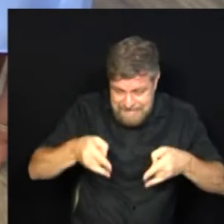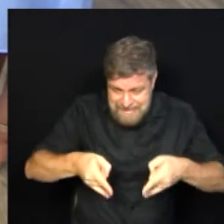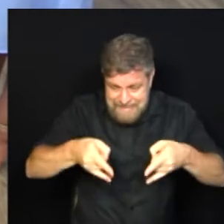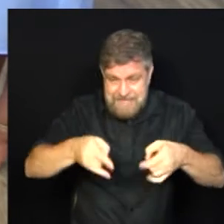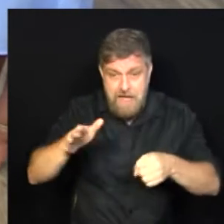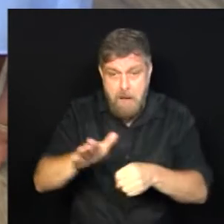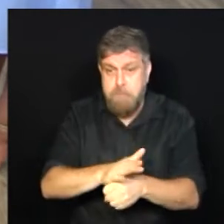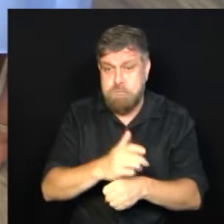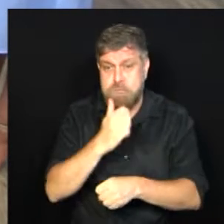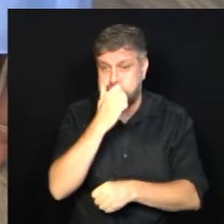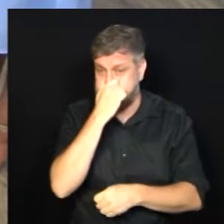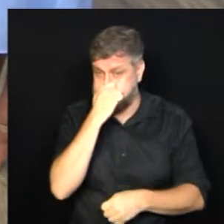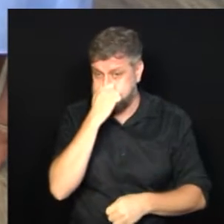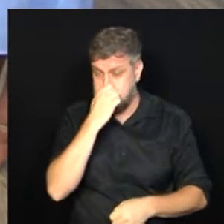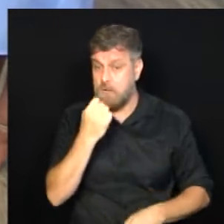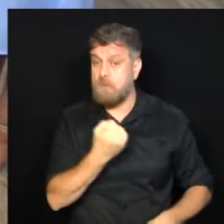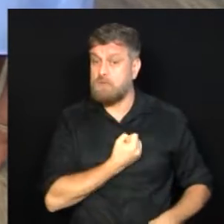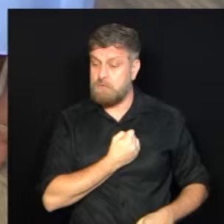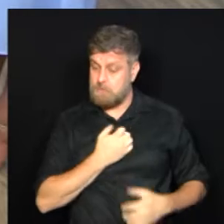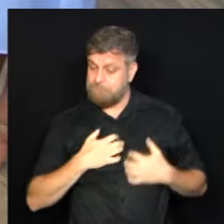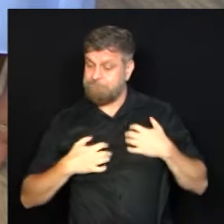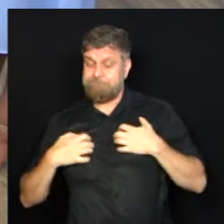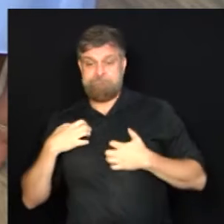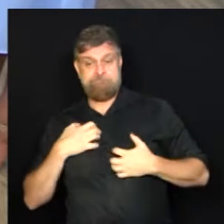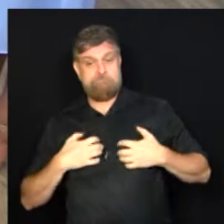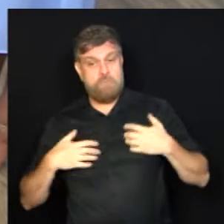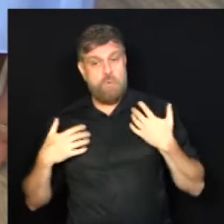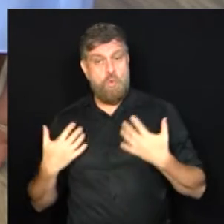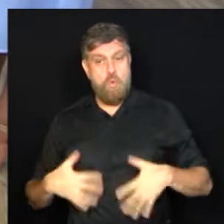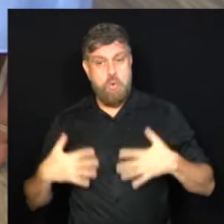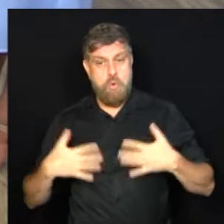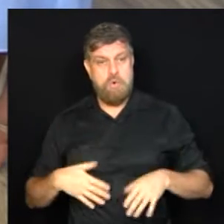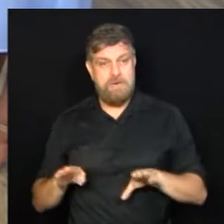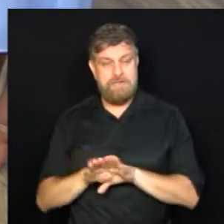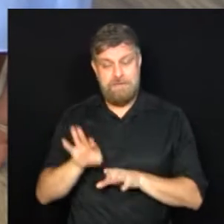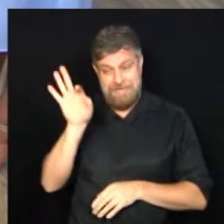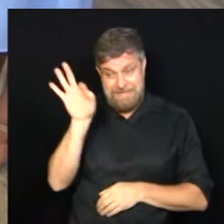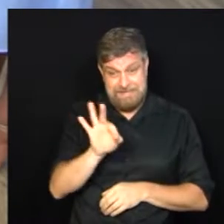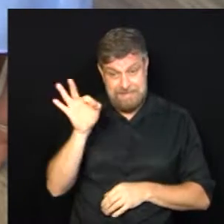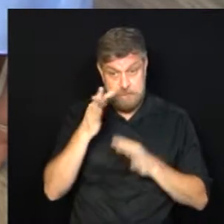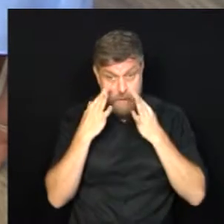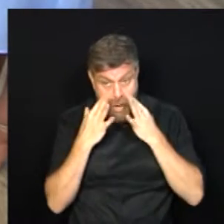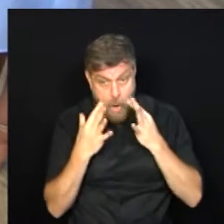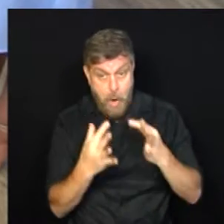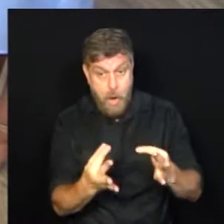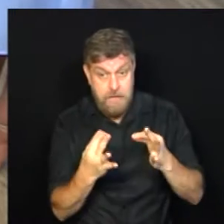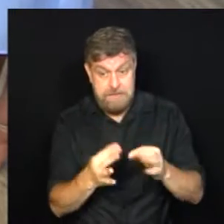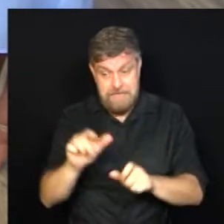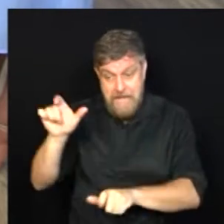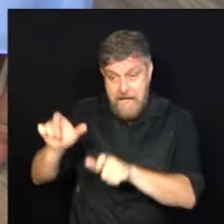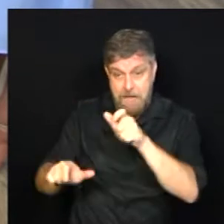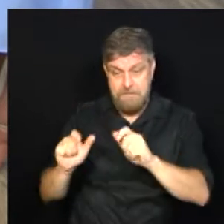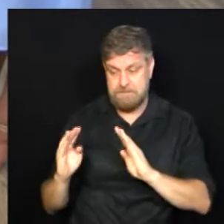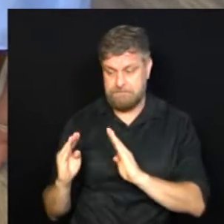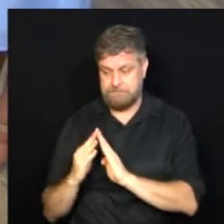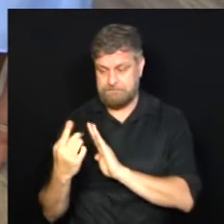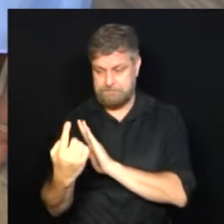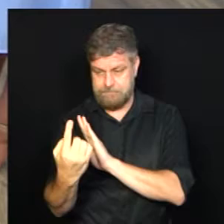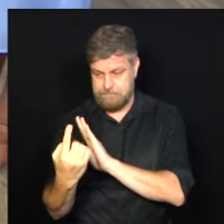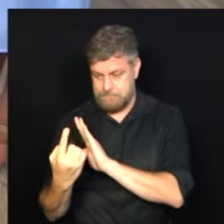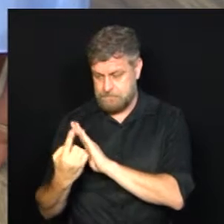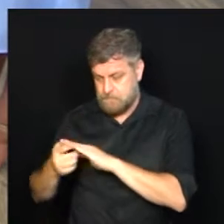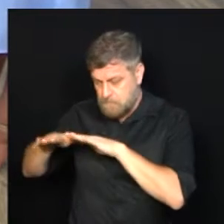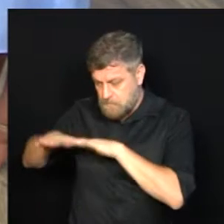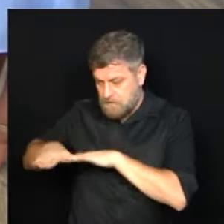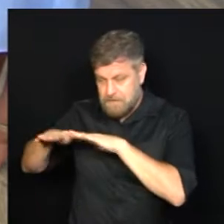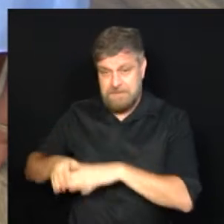ocupados também são números aí que assustam. E a outra estatística que eu chamo a atenção aqui são para as pessoas em isolamento domiciliar, né?